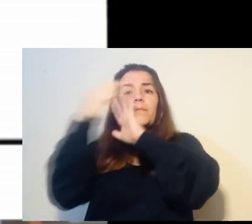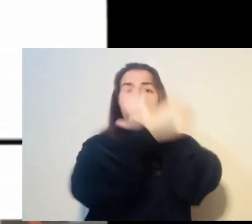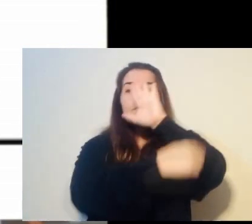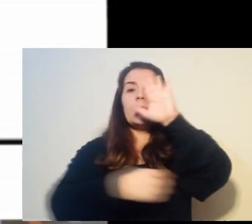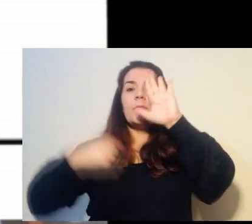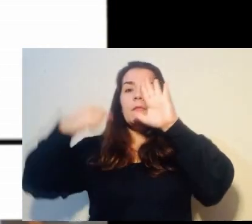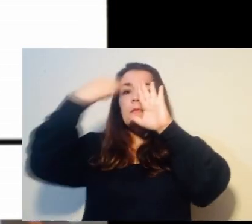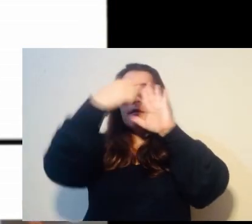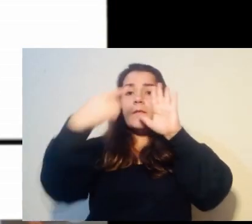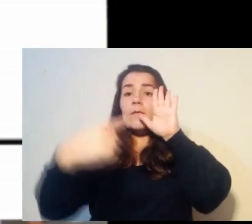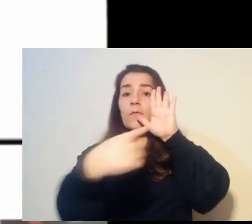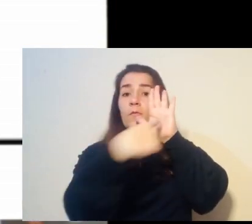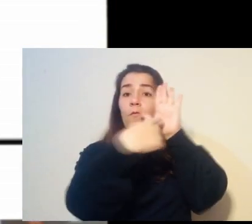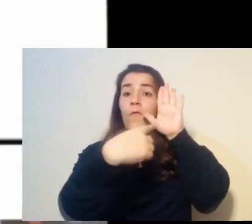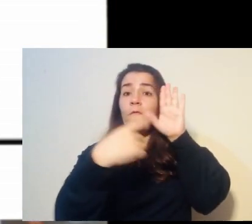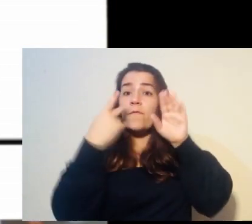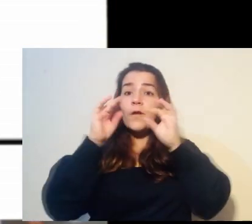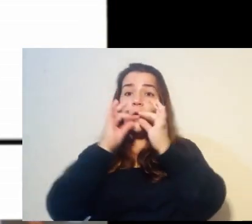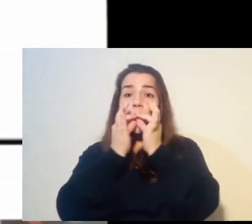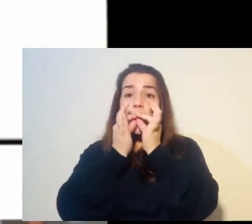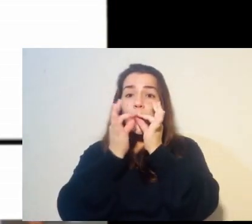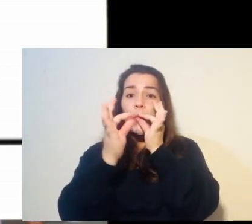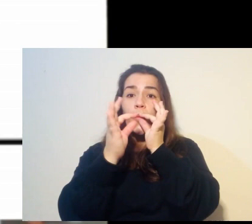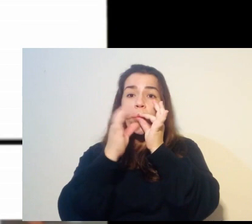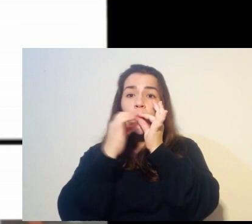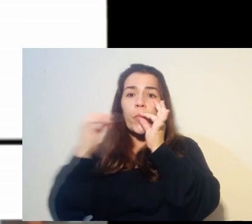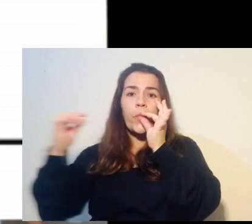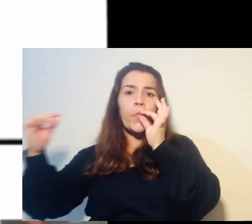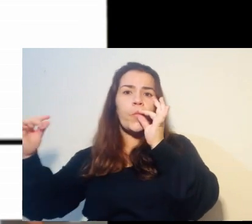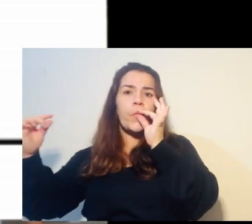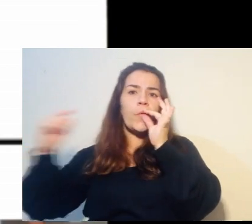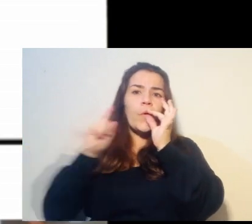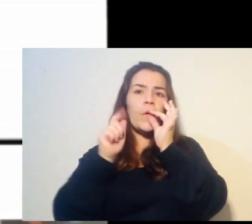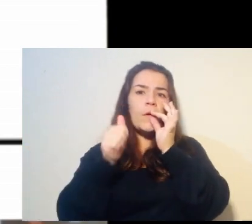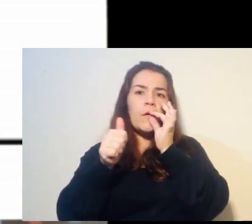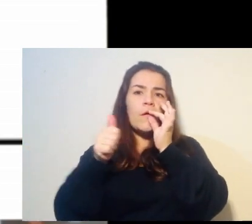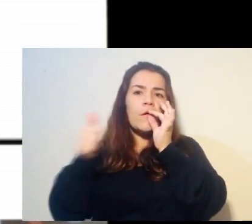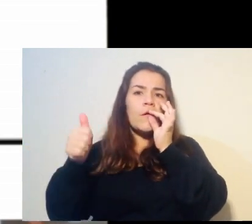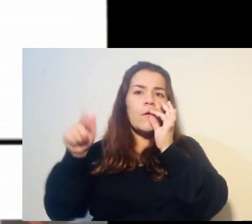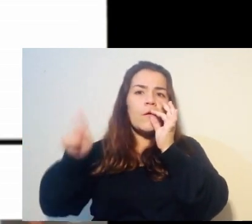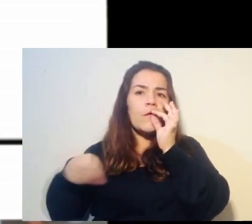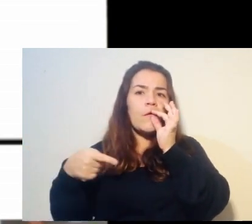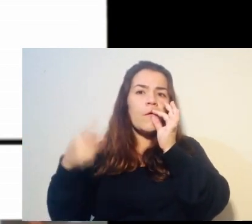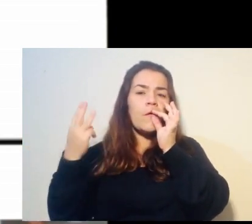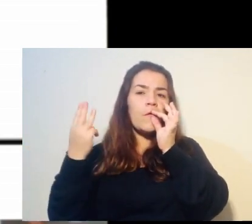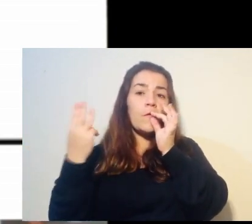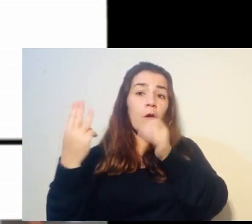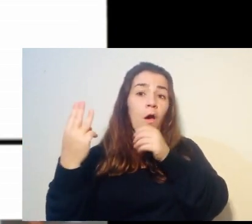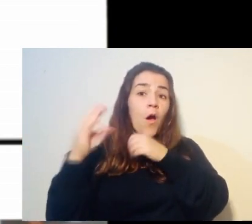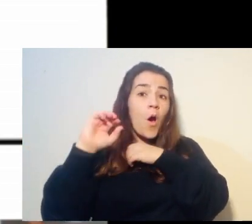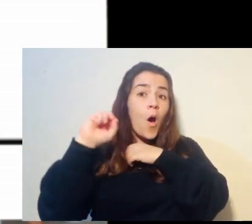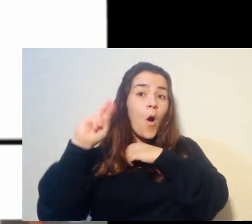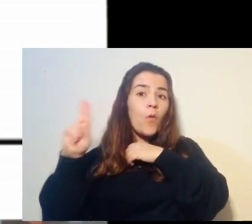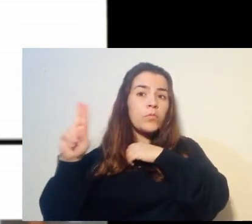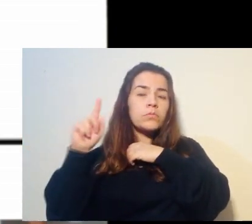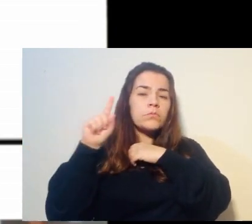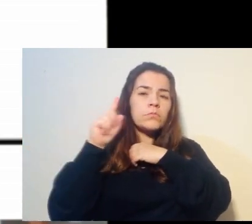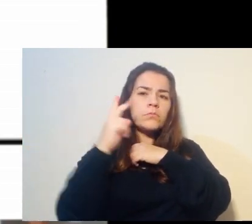até o centro do furo da embocadura é de 11,3,